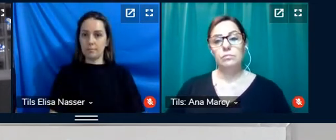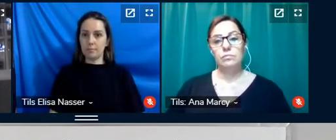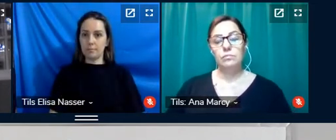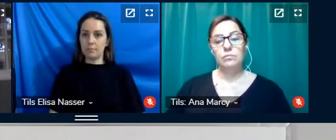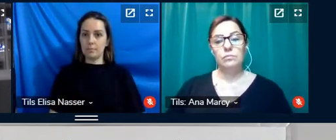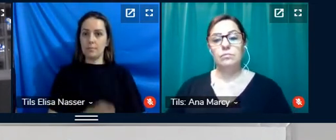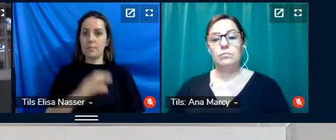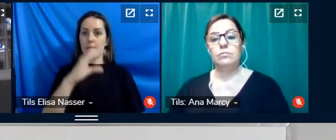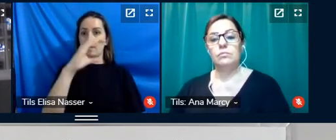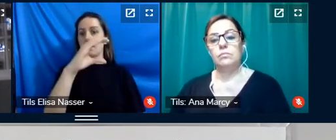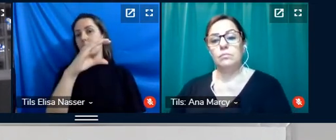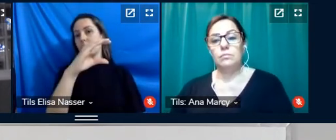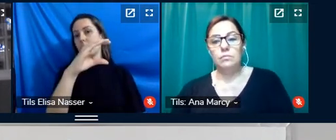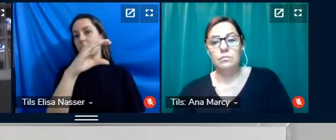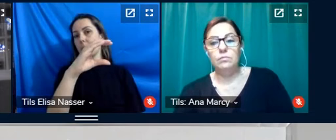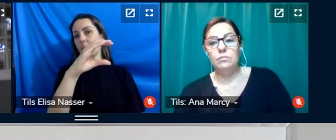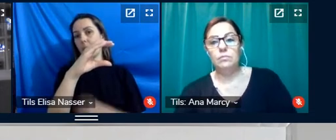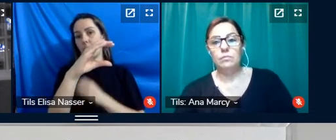É o cateto